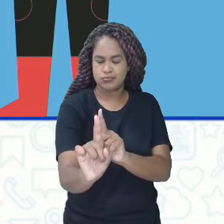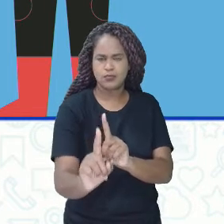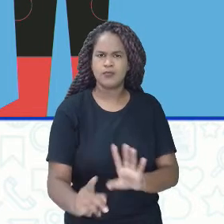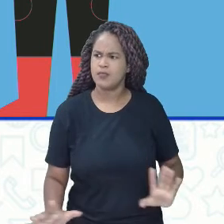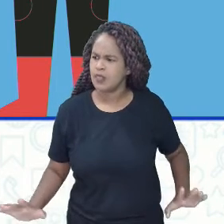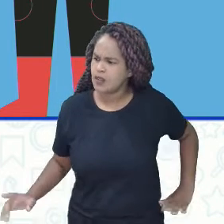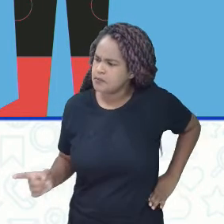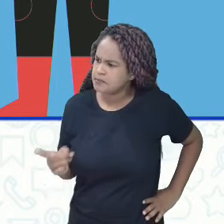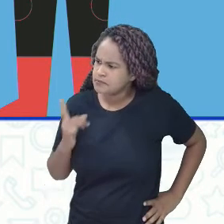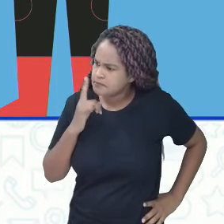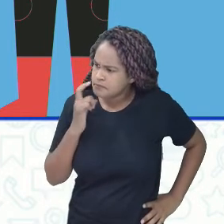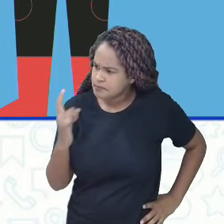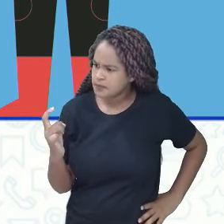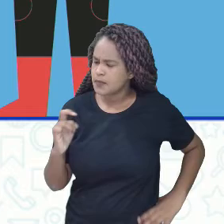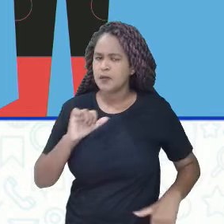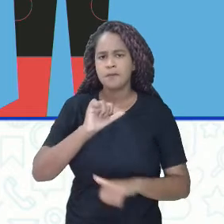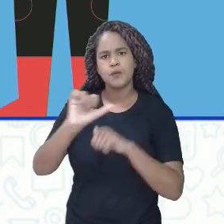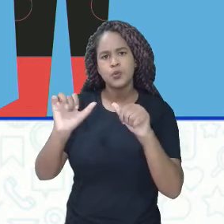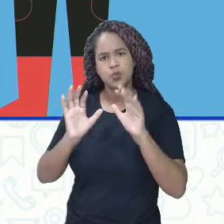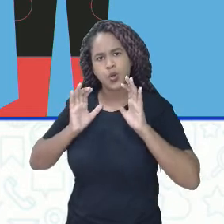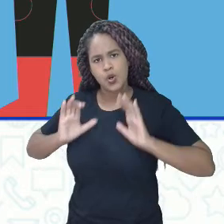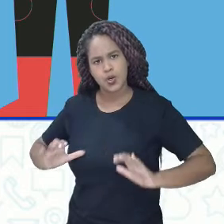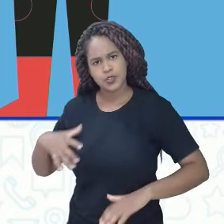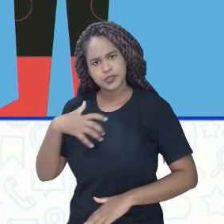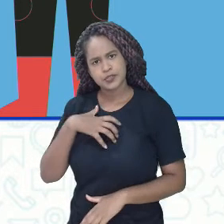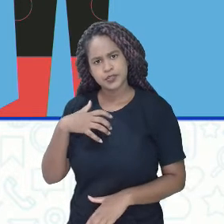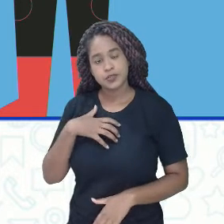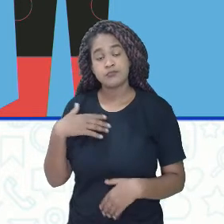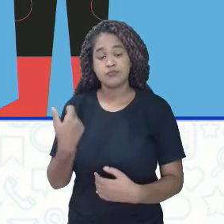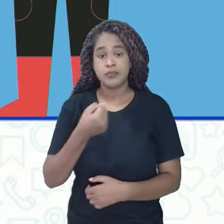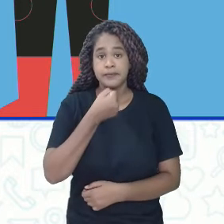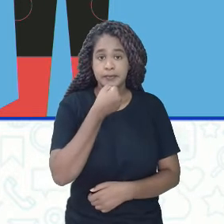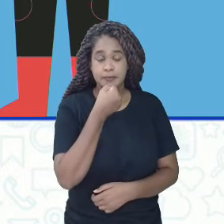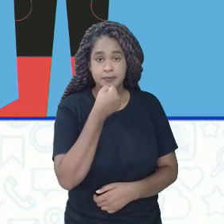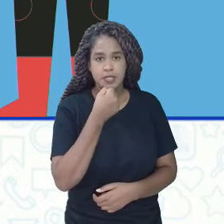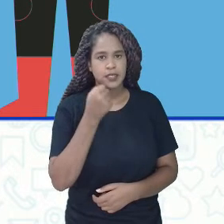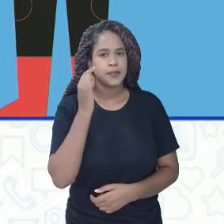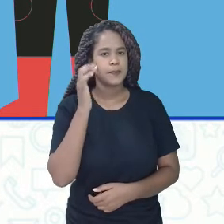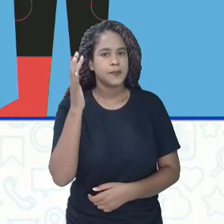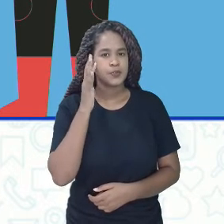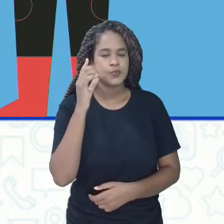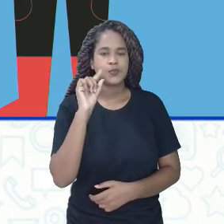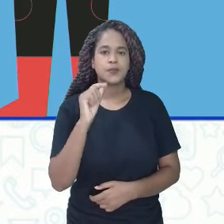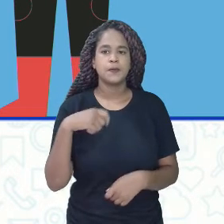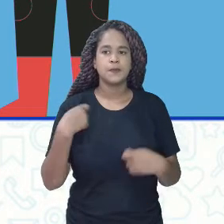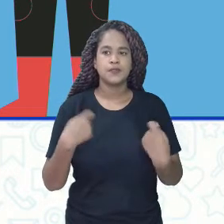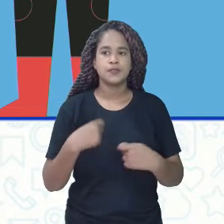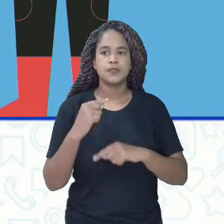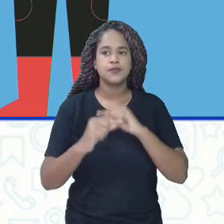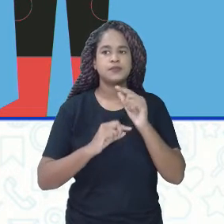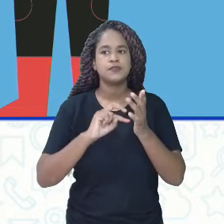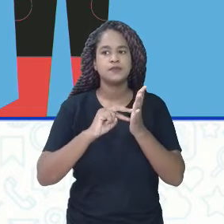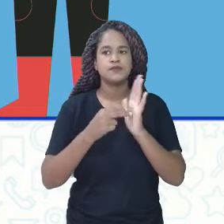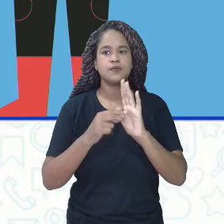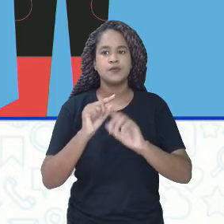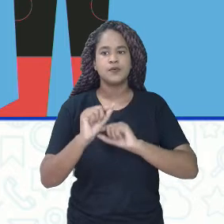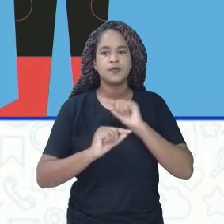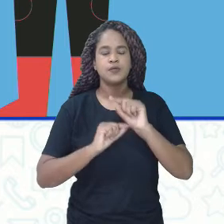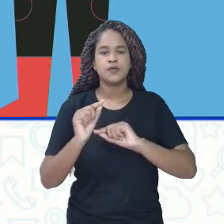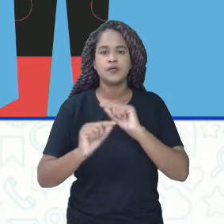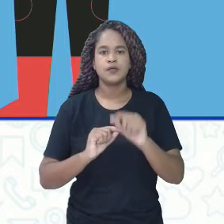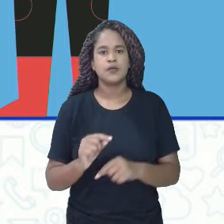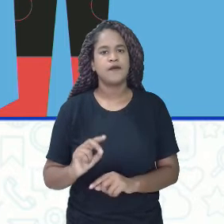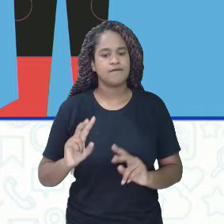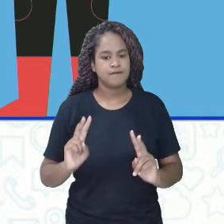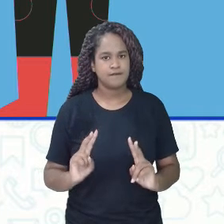Interessadíssima nesta mudança de comportamento, a jornalista imaginou que deveria significar uma